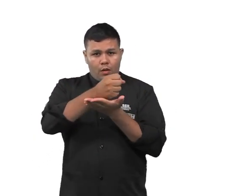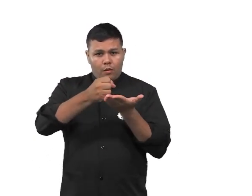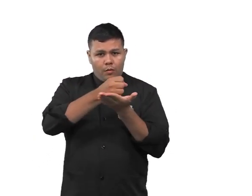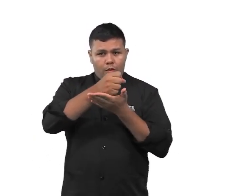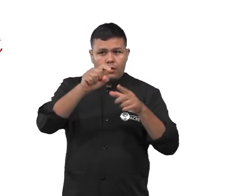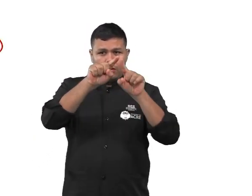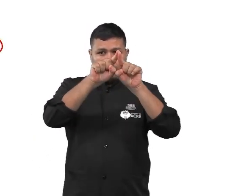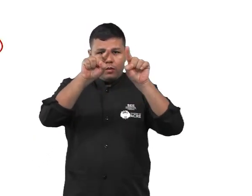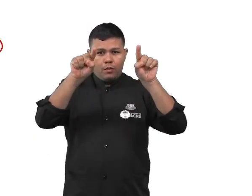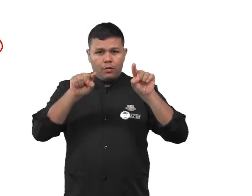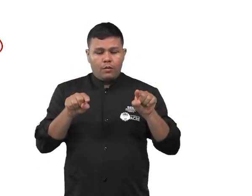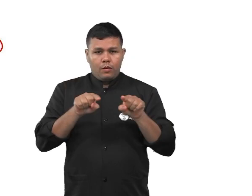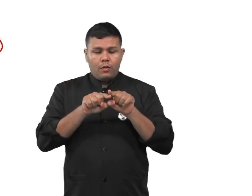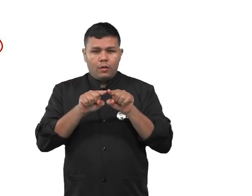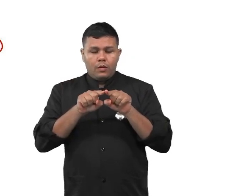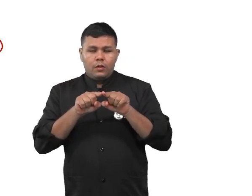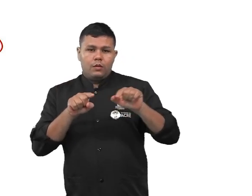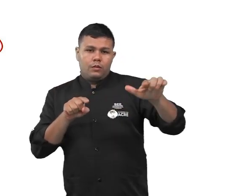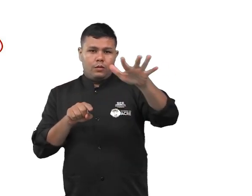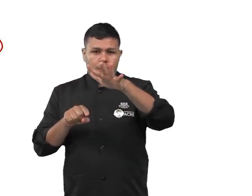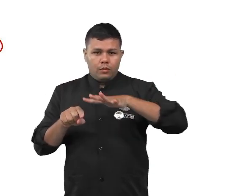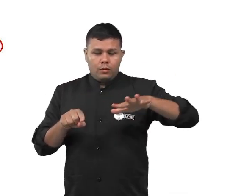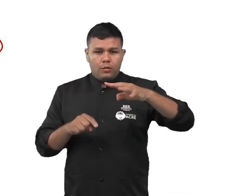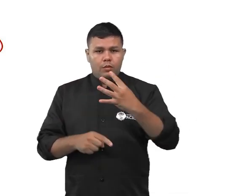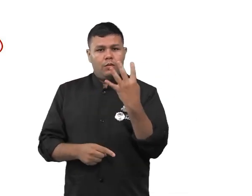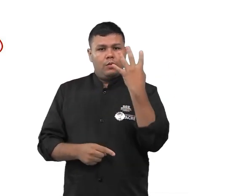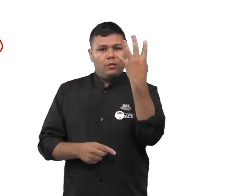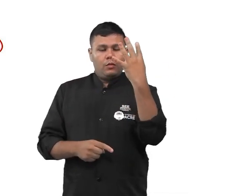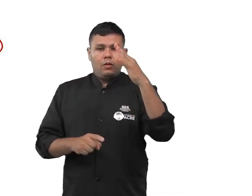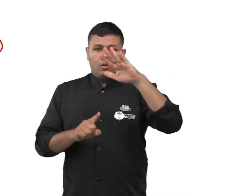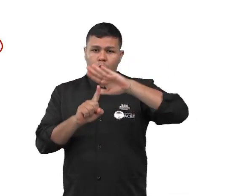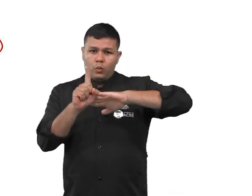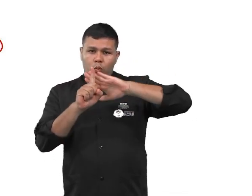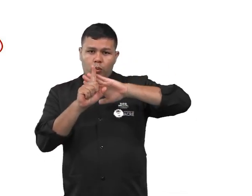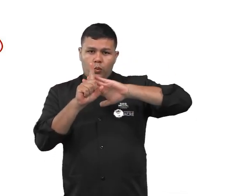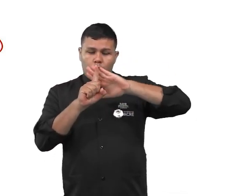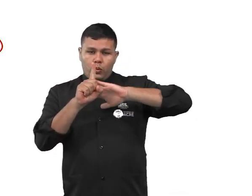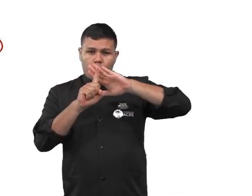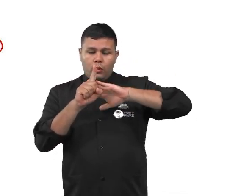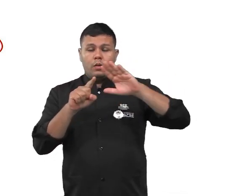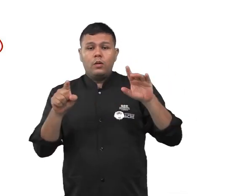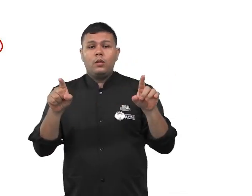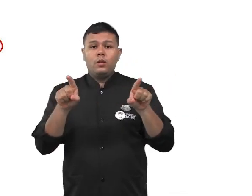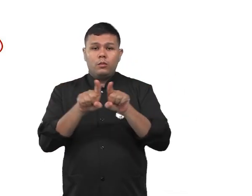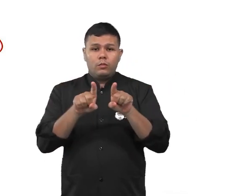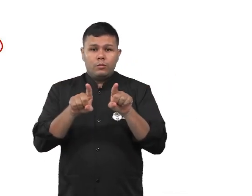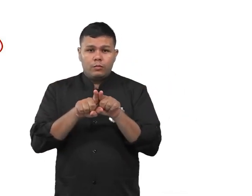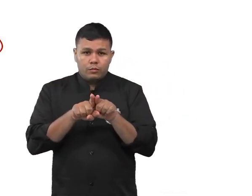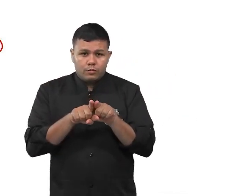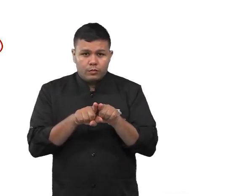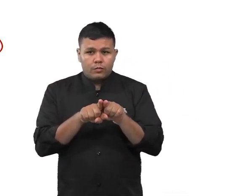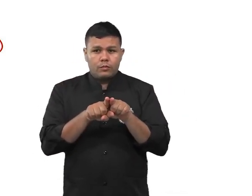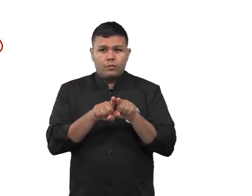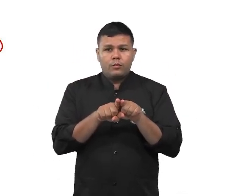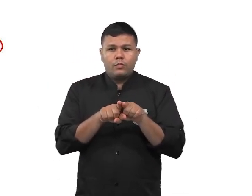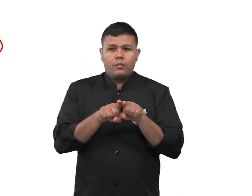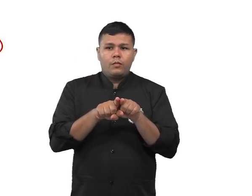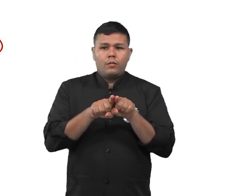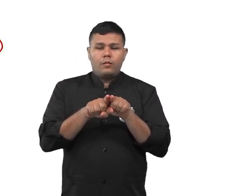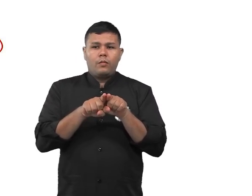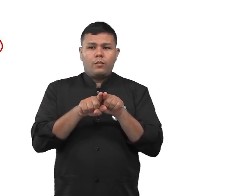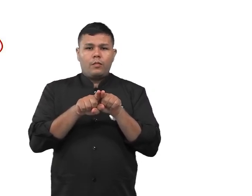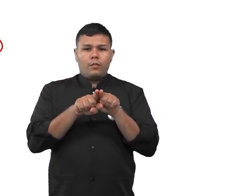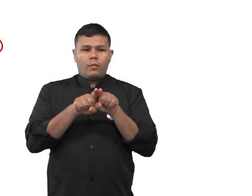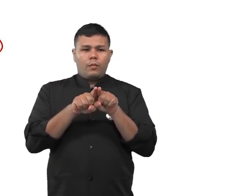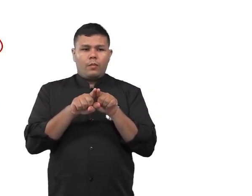quadrado. Área lateral 4 vezes, são 4 faces retangulares. E finalmente, não menos importante, o hexagonal, né? Olha